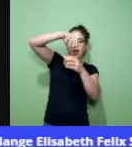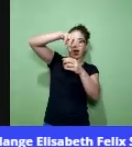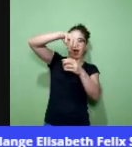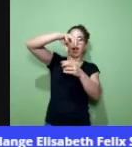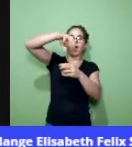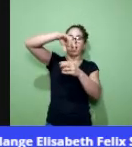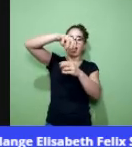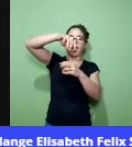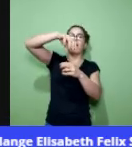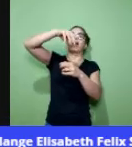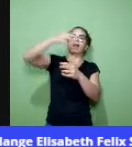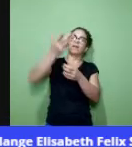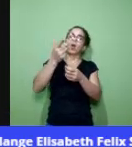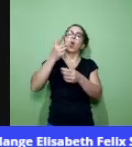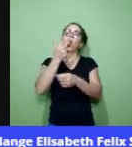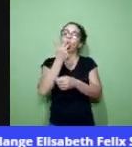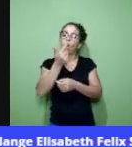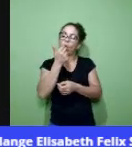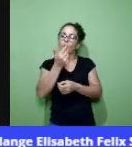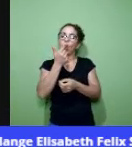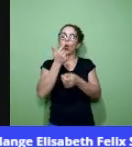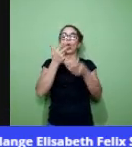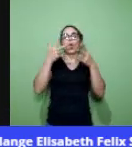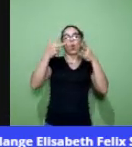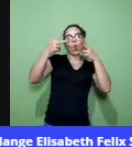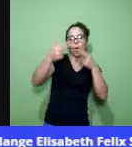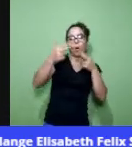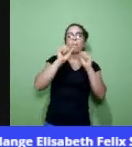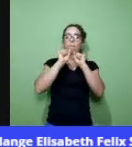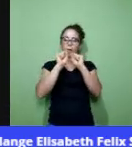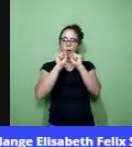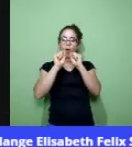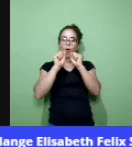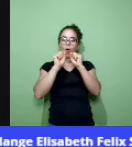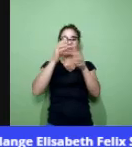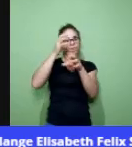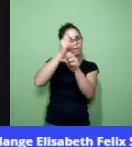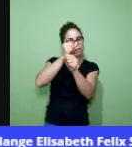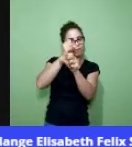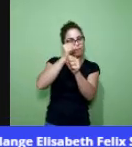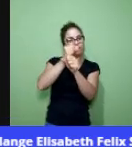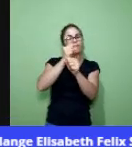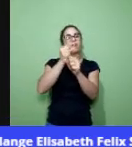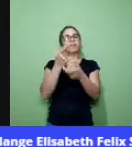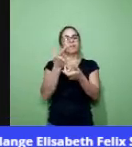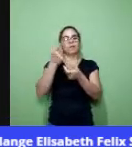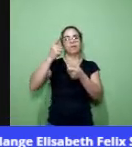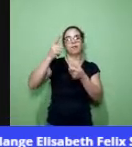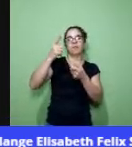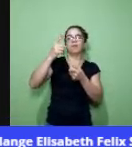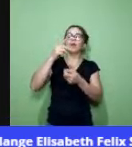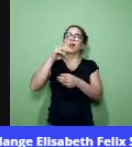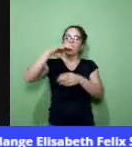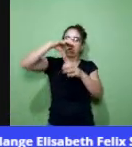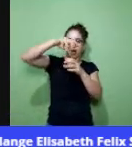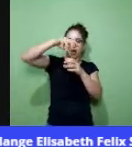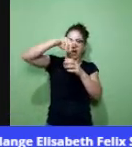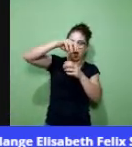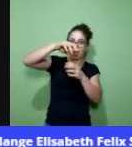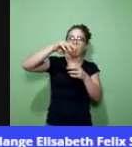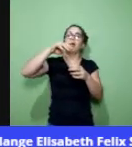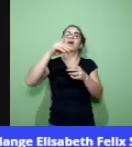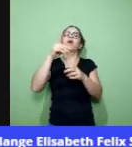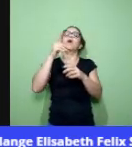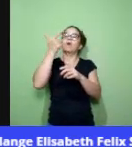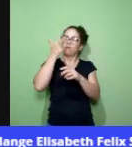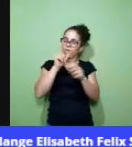aqui a gente pode associar usando as tampinhas, a gente elaborou as tampinhas, né? Também colocou o EVA na mesma cor. Se a gente for fazer uma soma, a